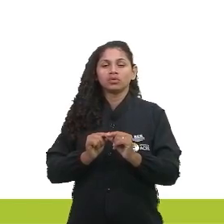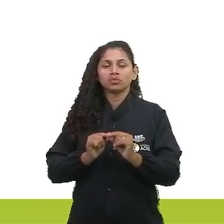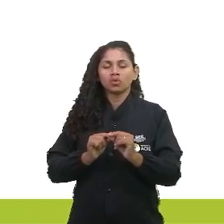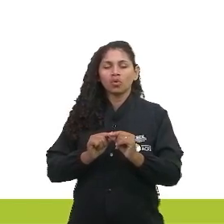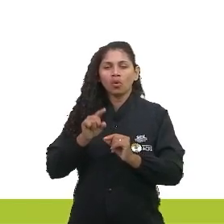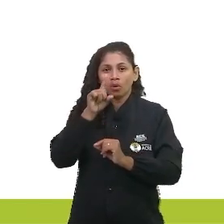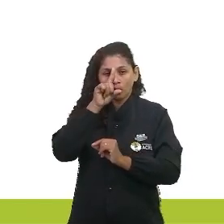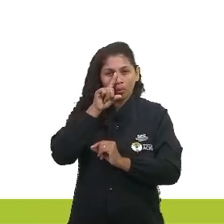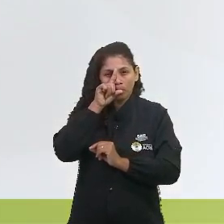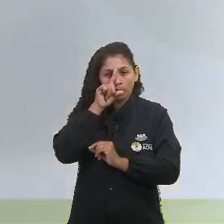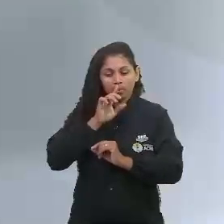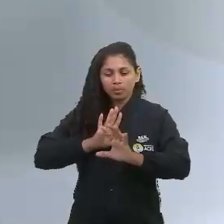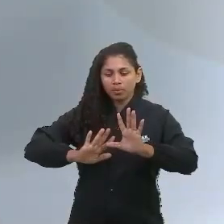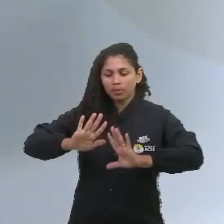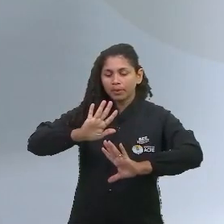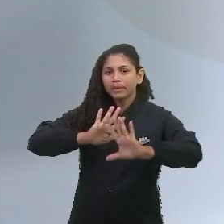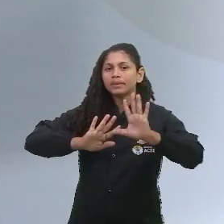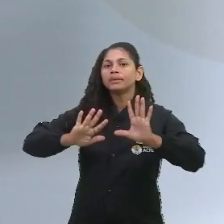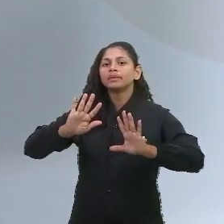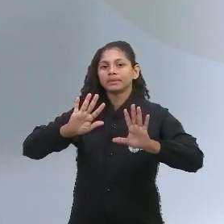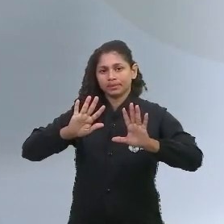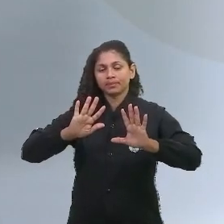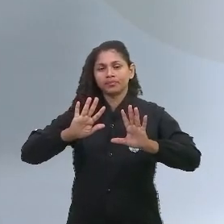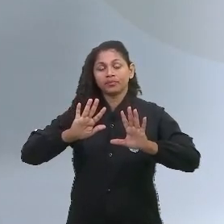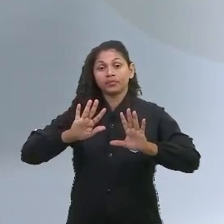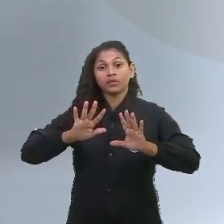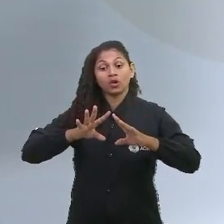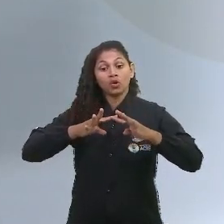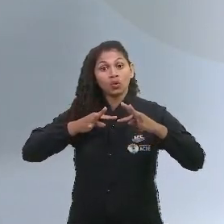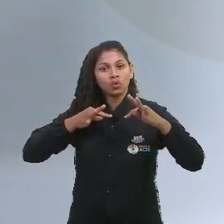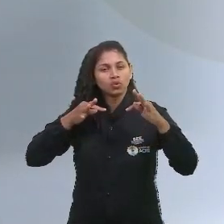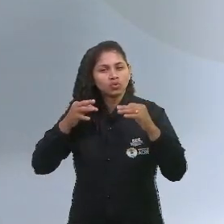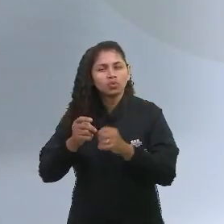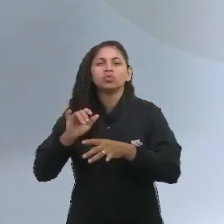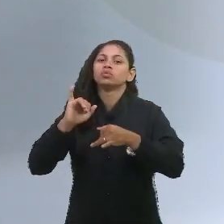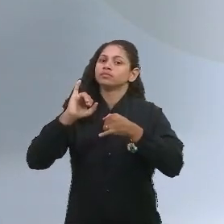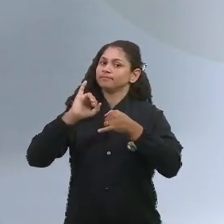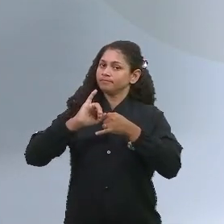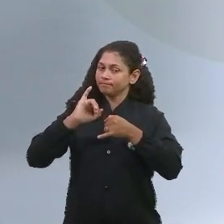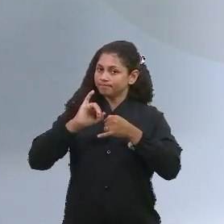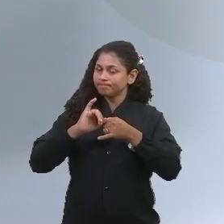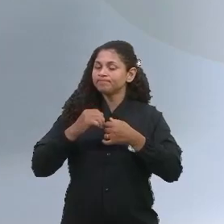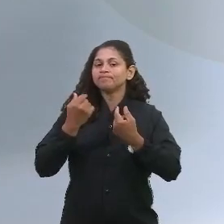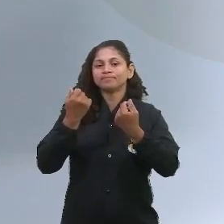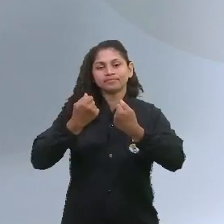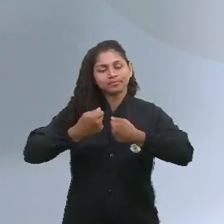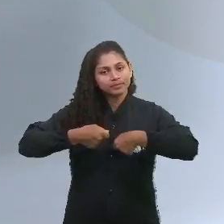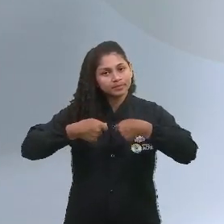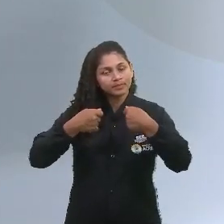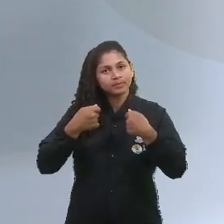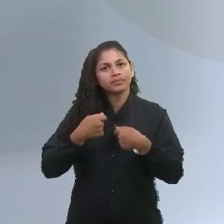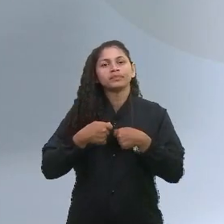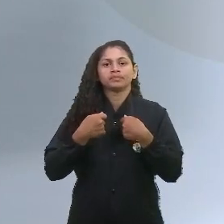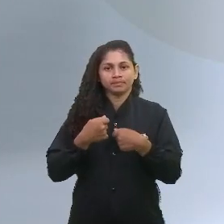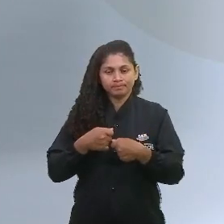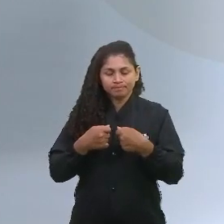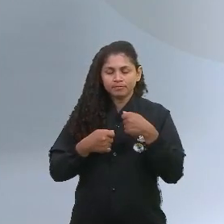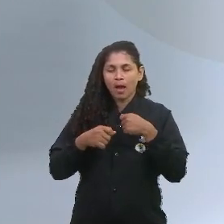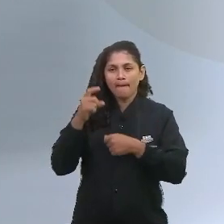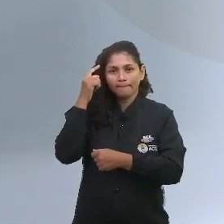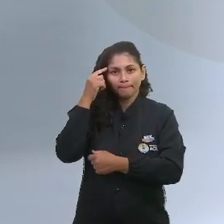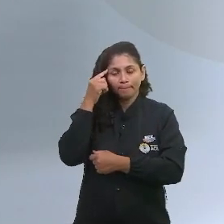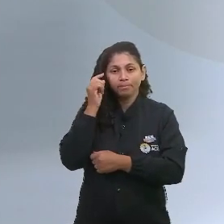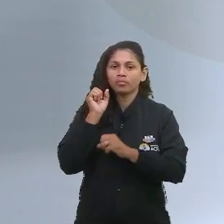riscos. Então, tudo que vamos fazer pode implicar em benefícios e não benefícios.